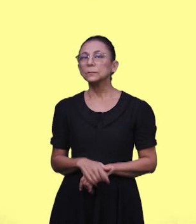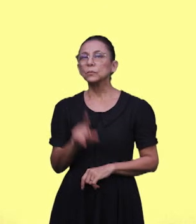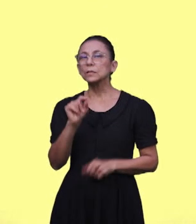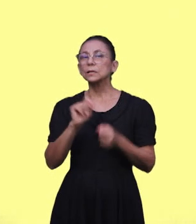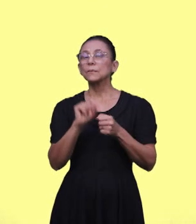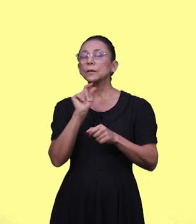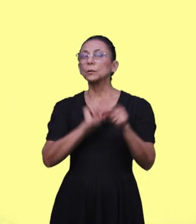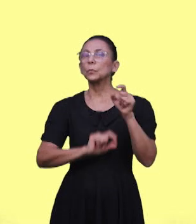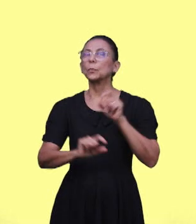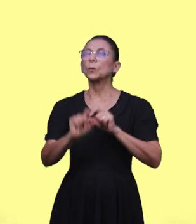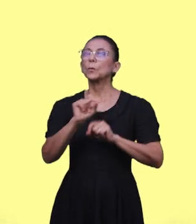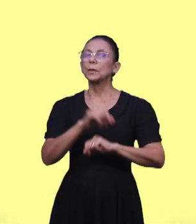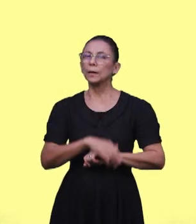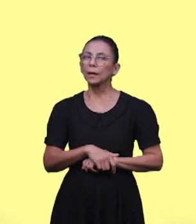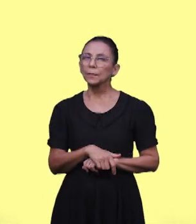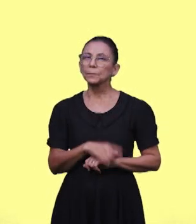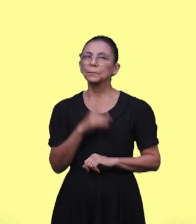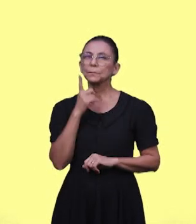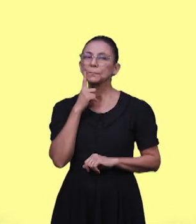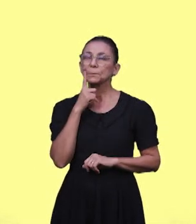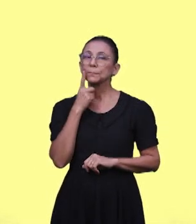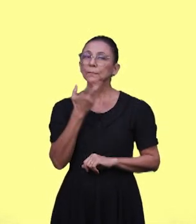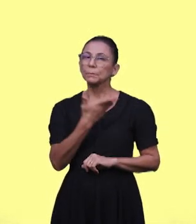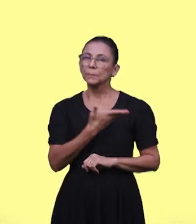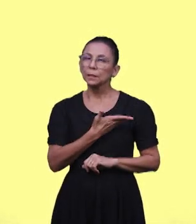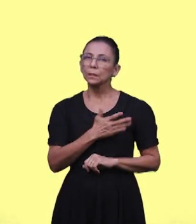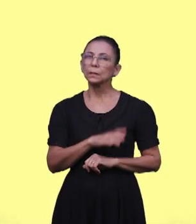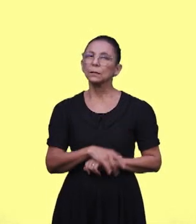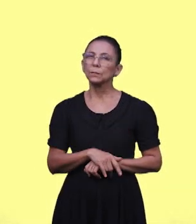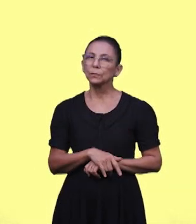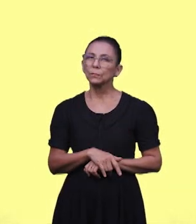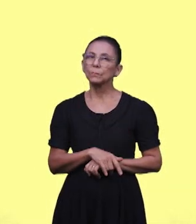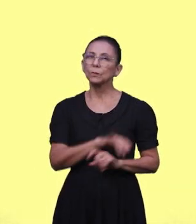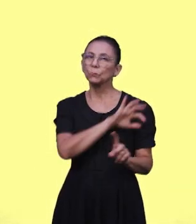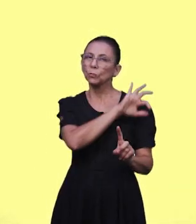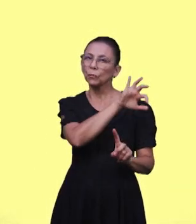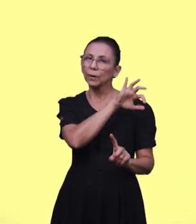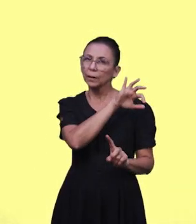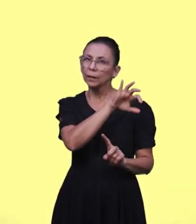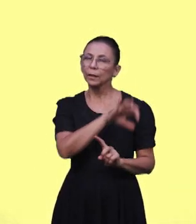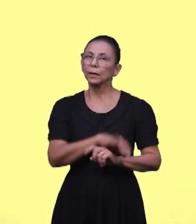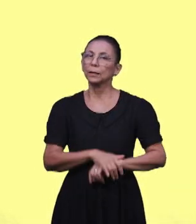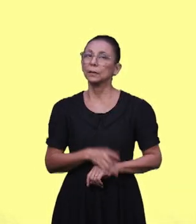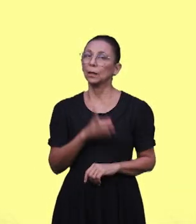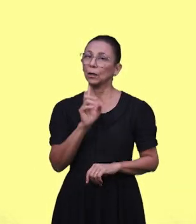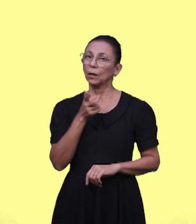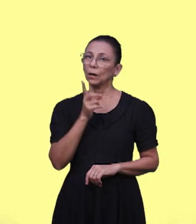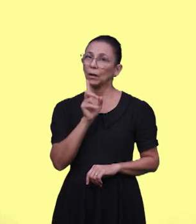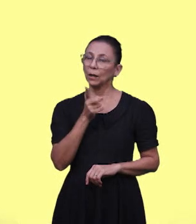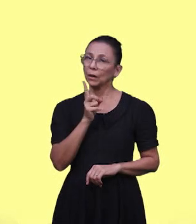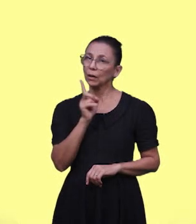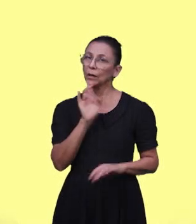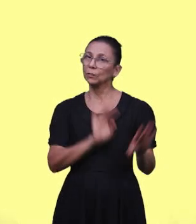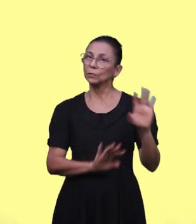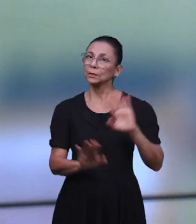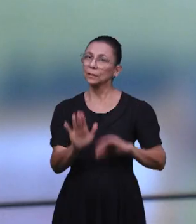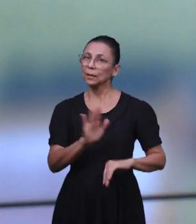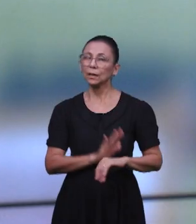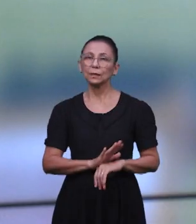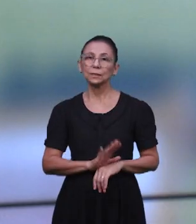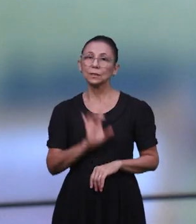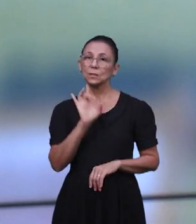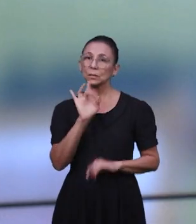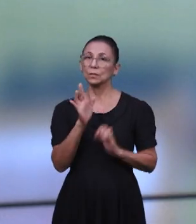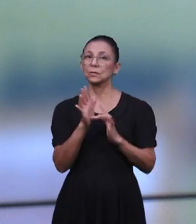Tenha certeza no seu coração, na sua mente, que Jesus é o caminho que nos leva ao